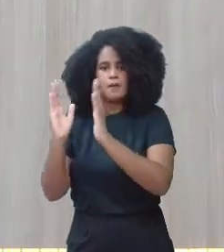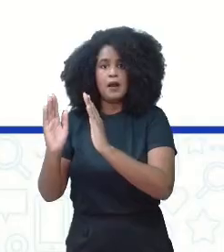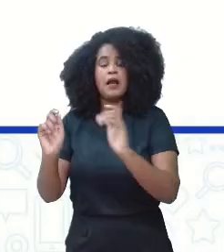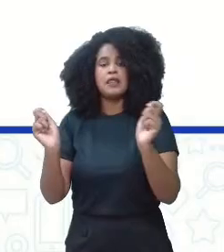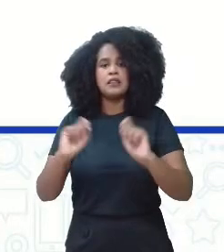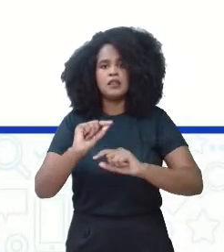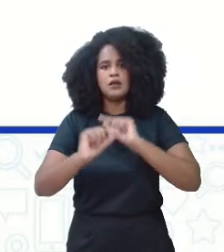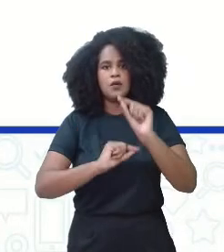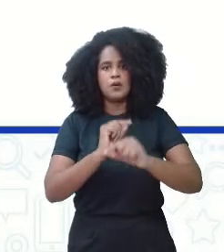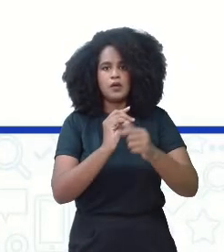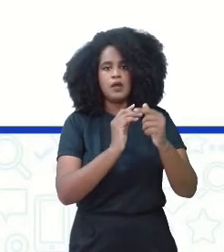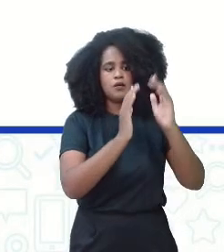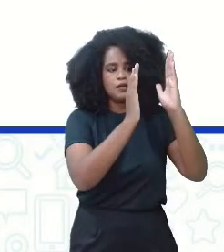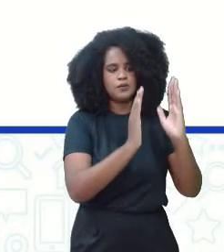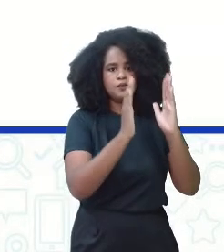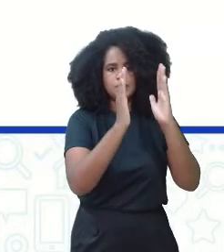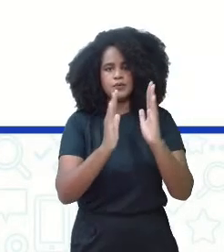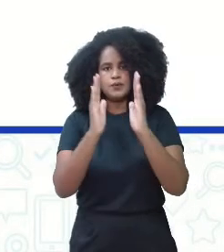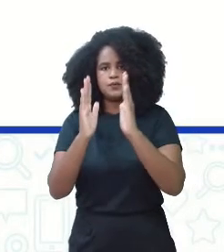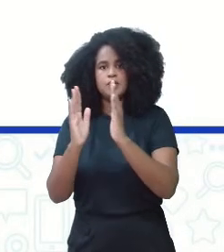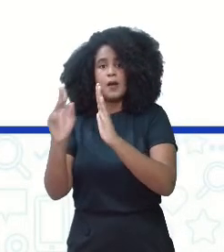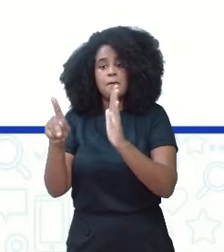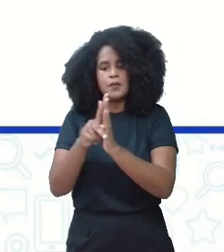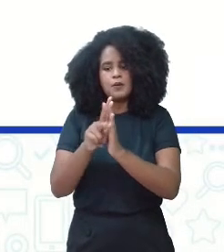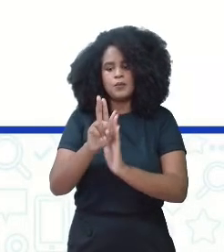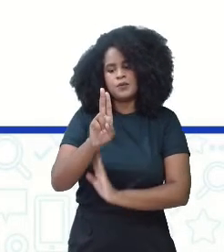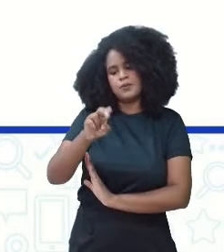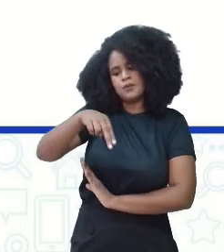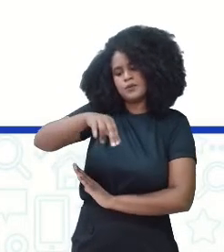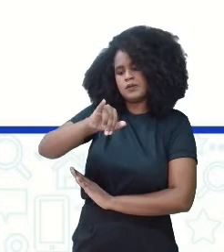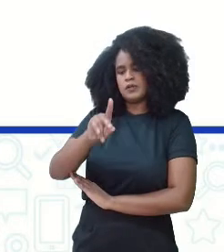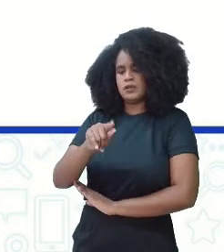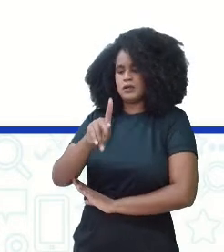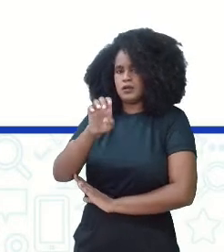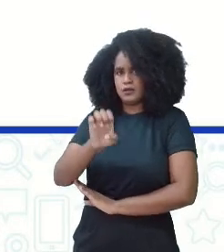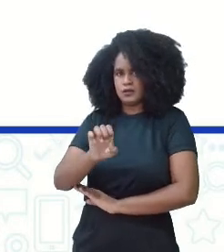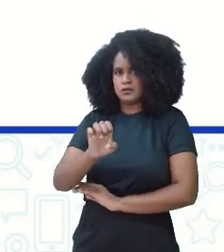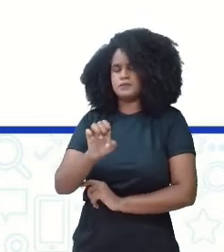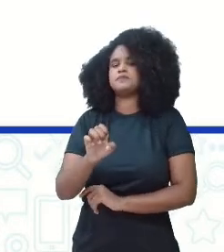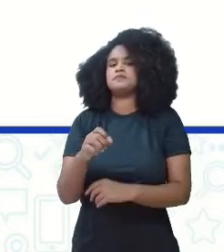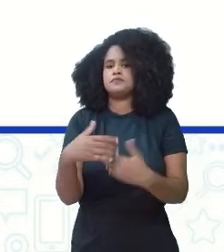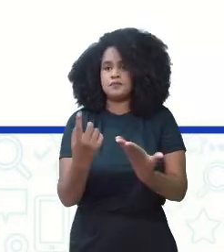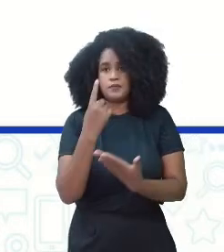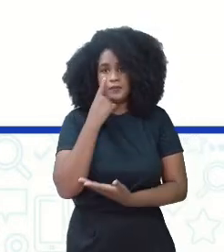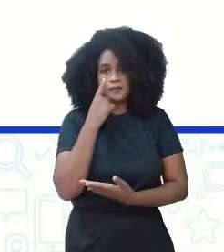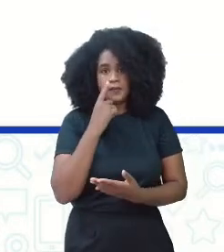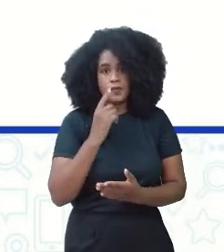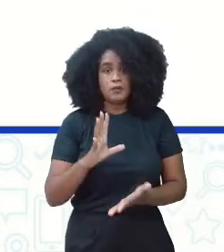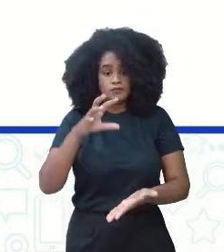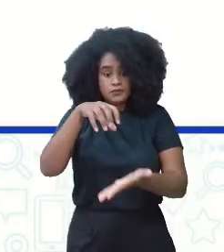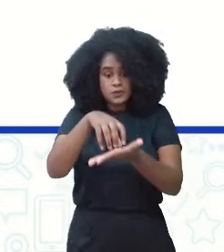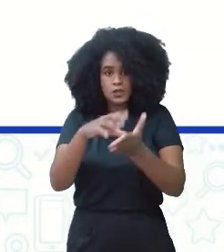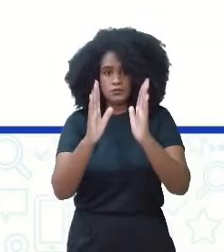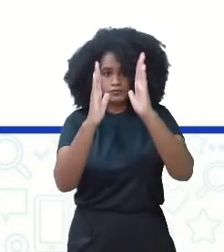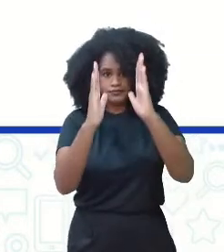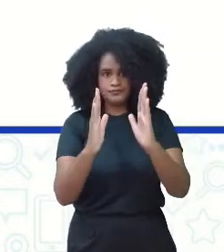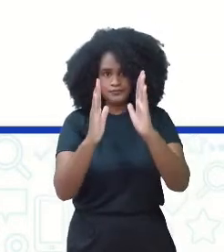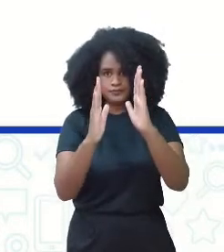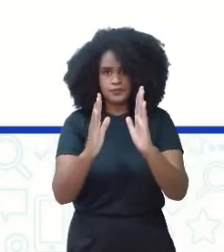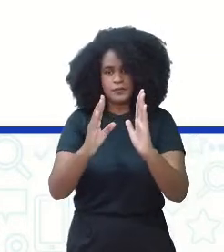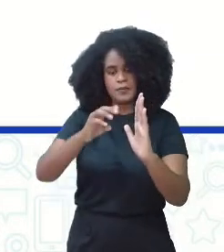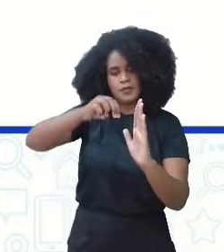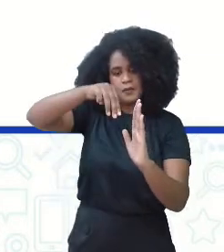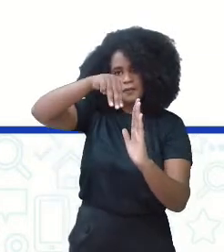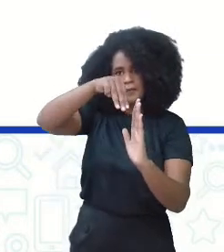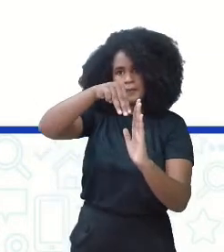subdividir essa divisão da unidade de medida, né? Dos metros, por exemplo. Aqui no centro eu coloquei a unidade que ela é